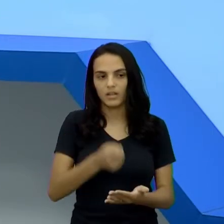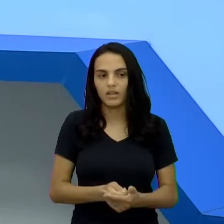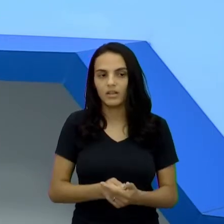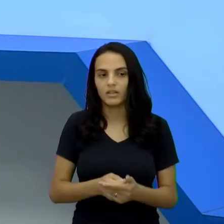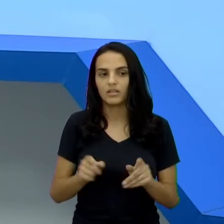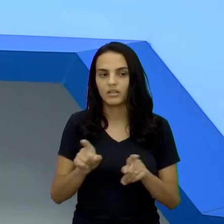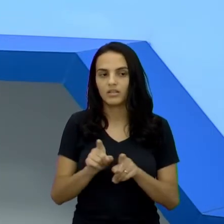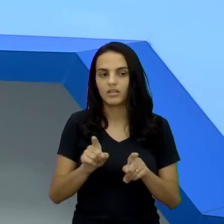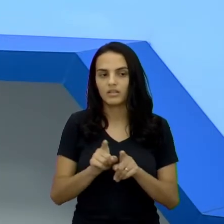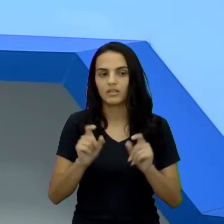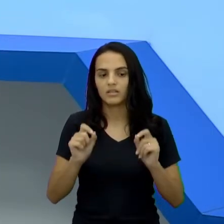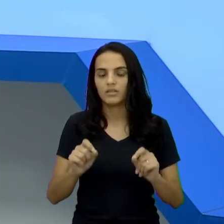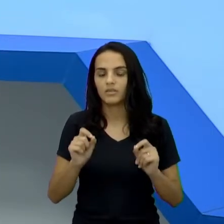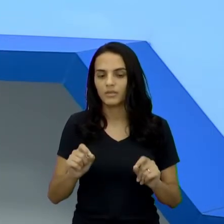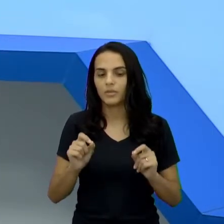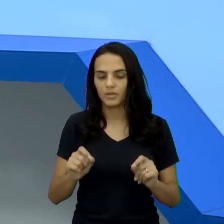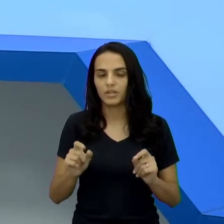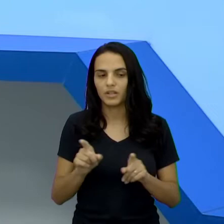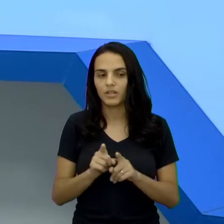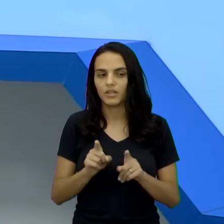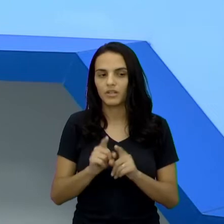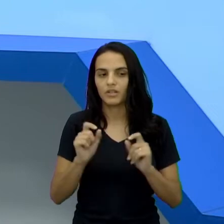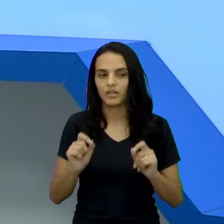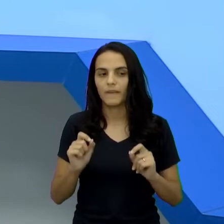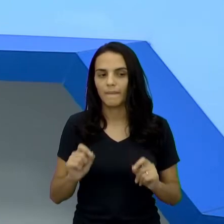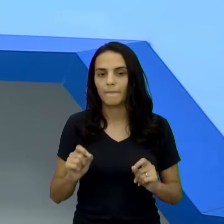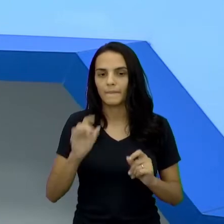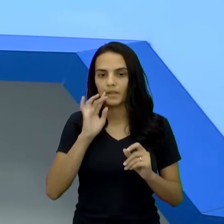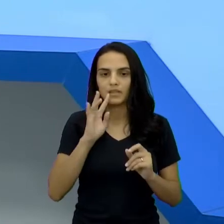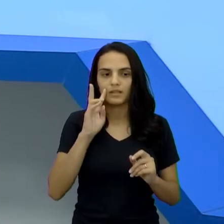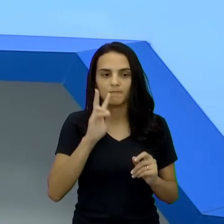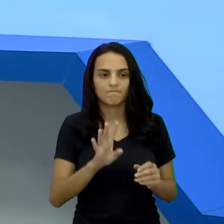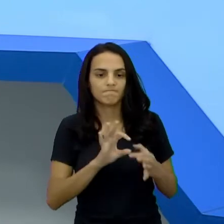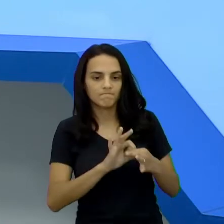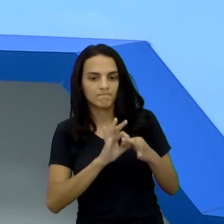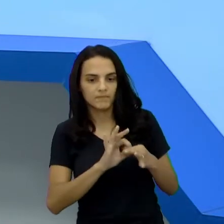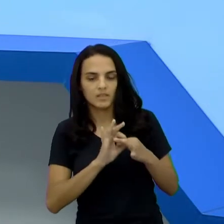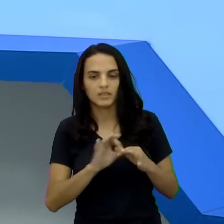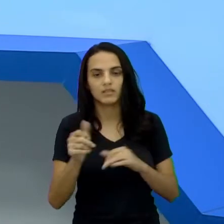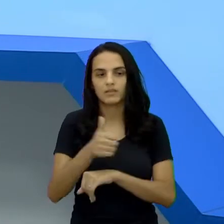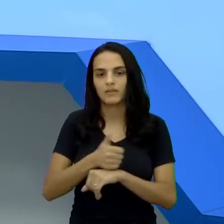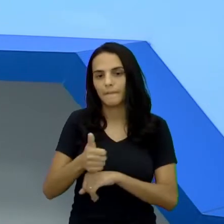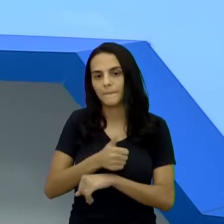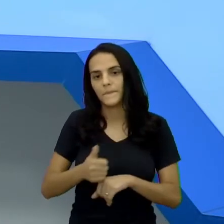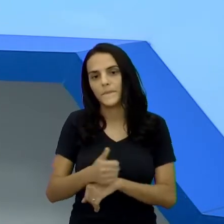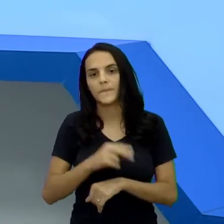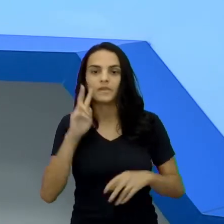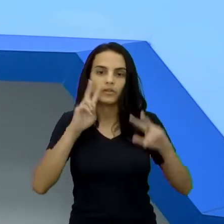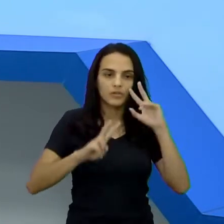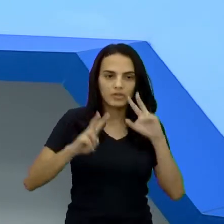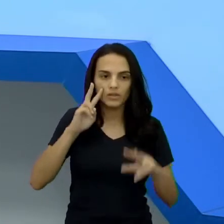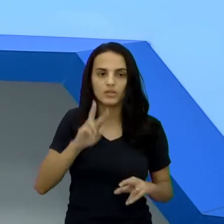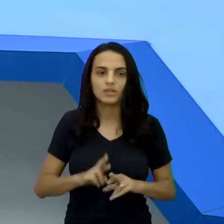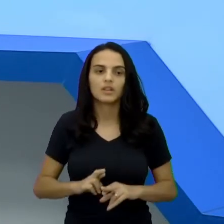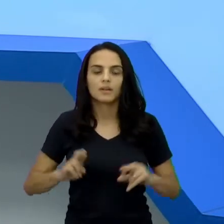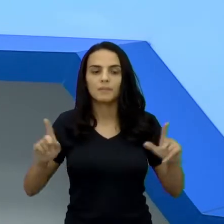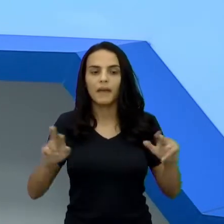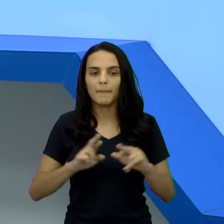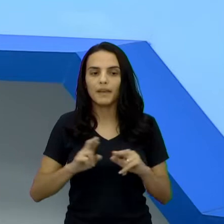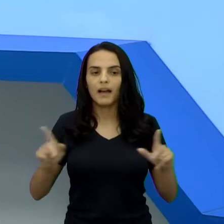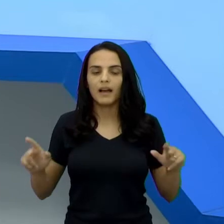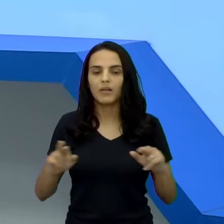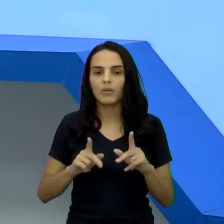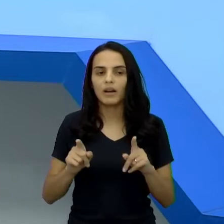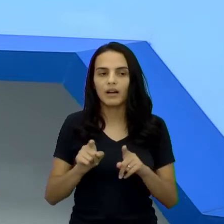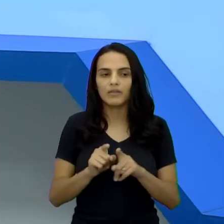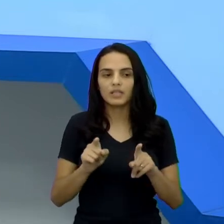nem que essas pessoas que não têm esse apego à carreira estejam erradas. É o que a gente fala. São visões diferentes. E é isso que a gente